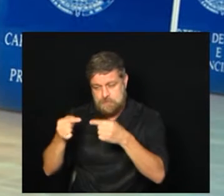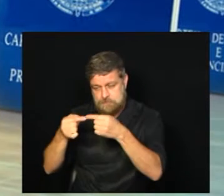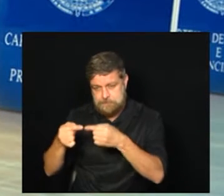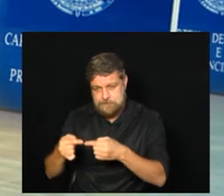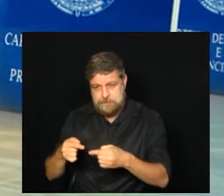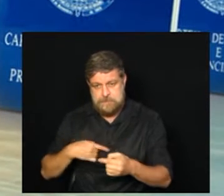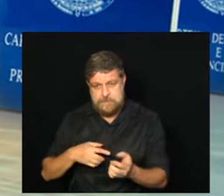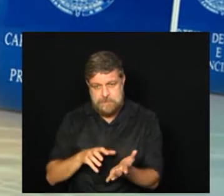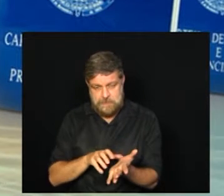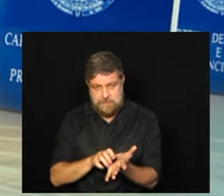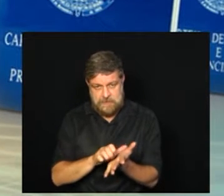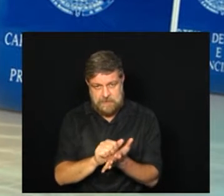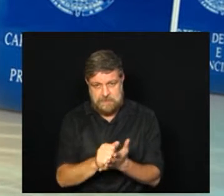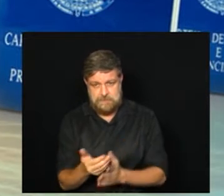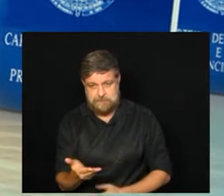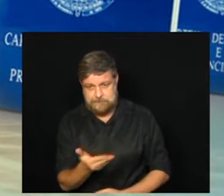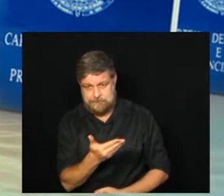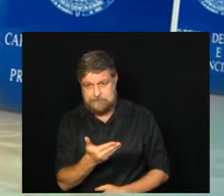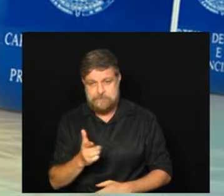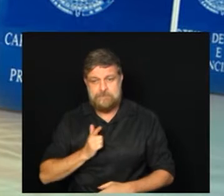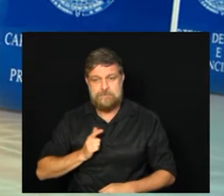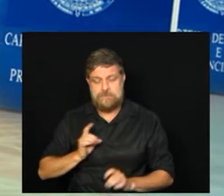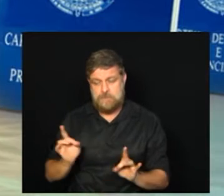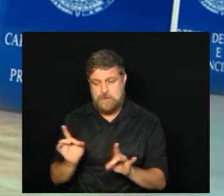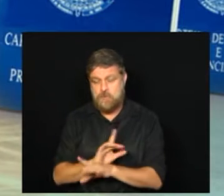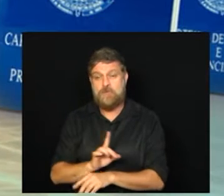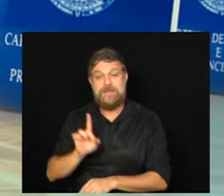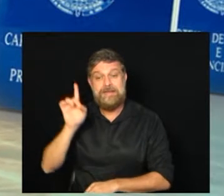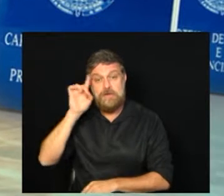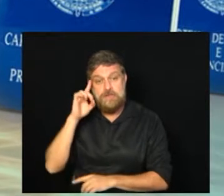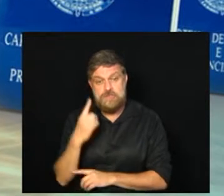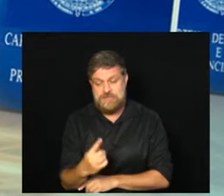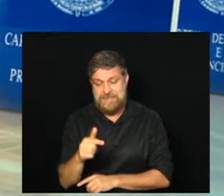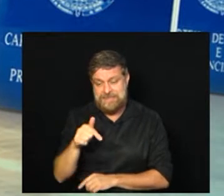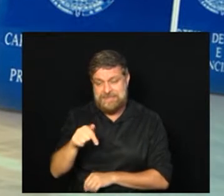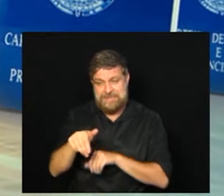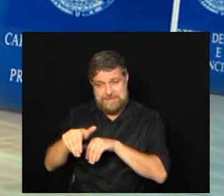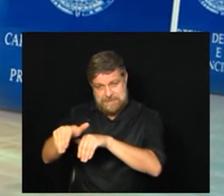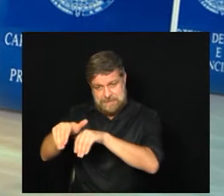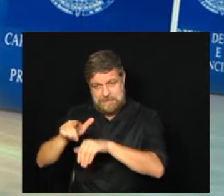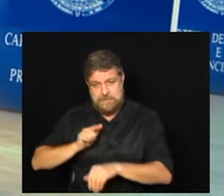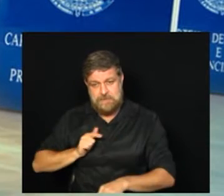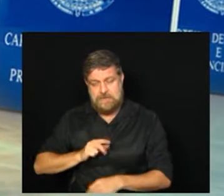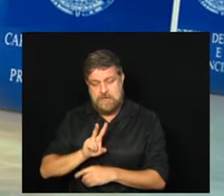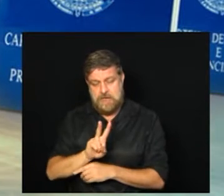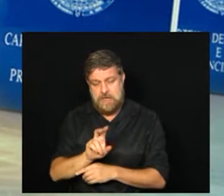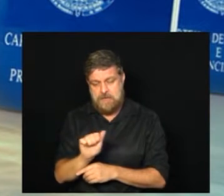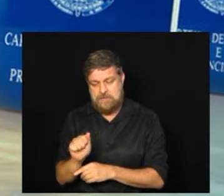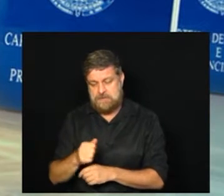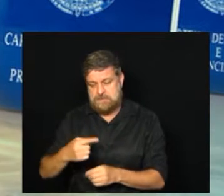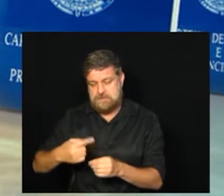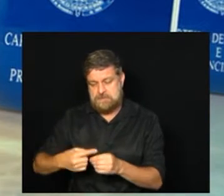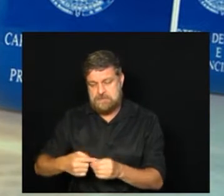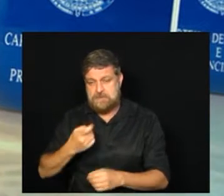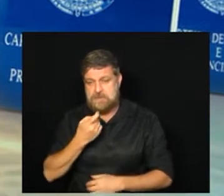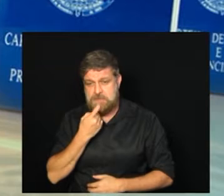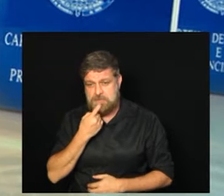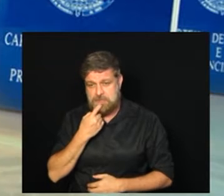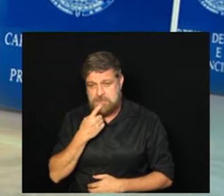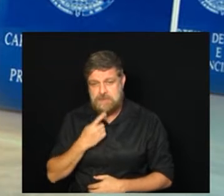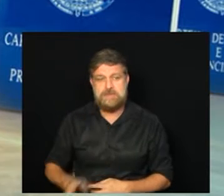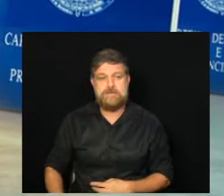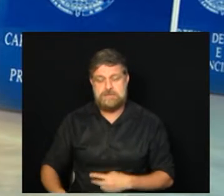estão abertas e o processo seletivo será concluído até o dia 17 de setembro. As vagas são para cidades de Campinas, São